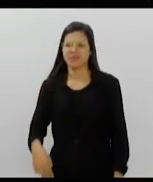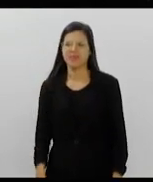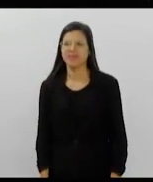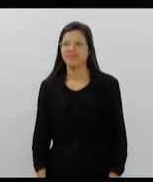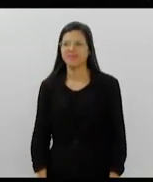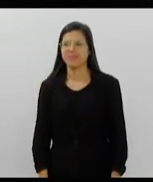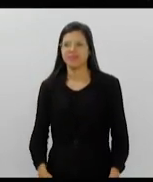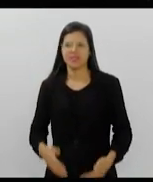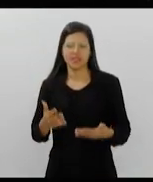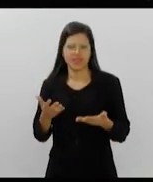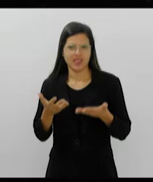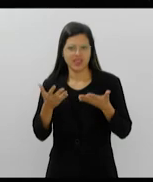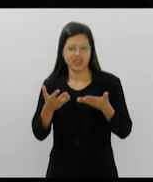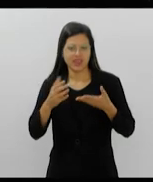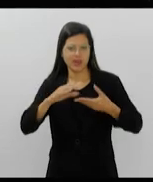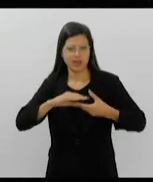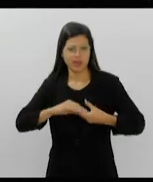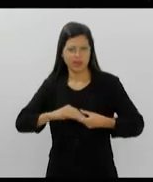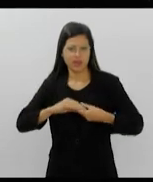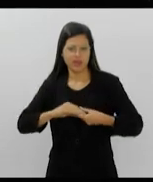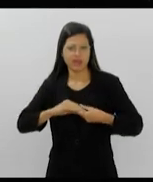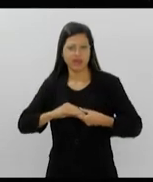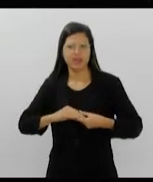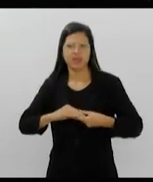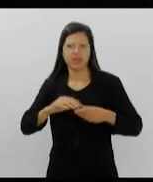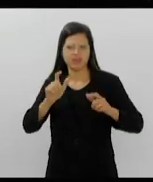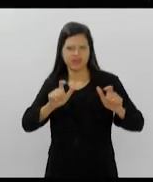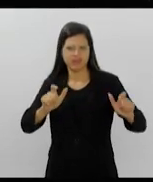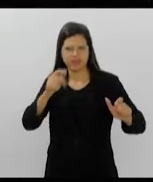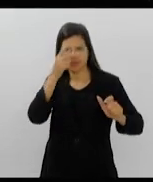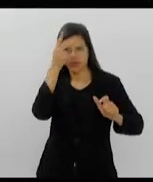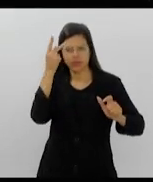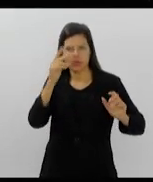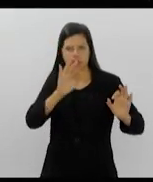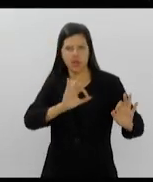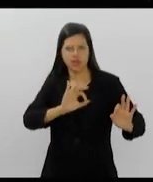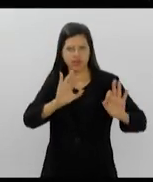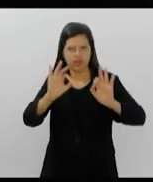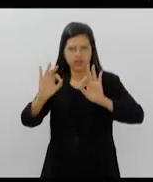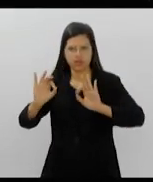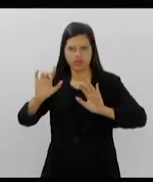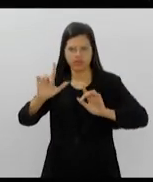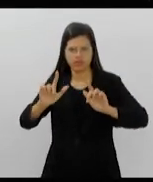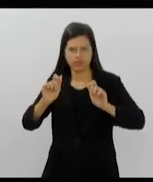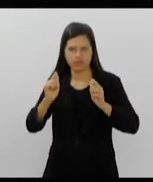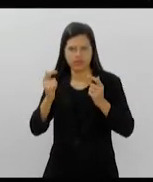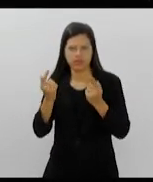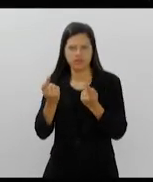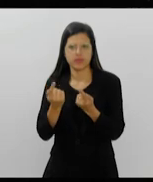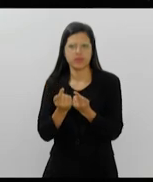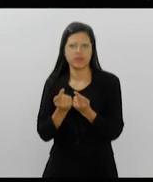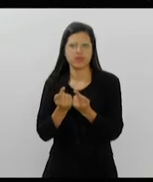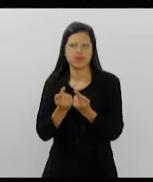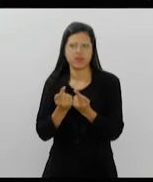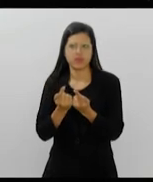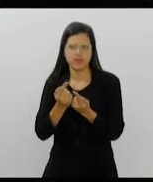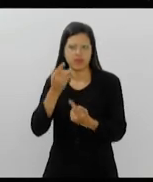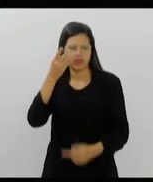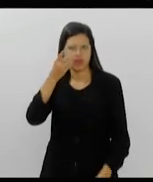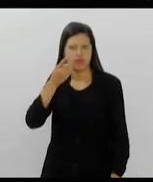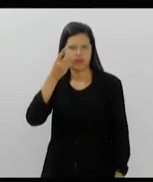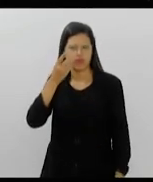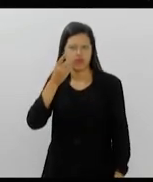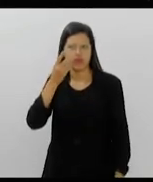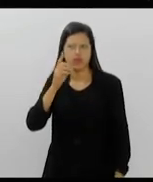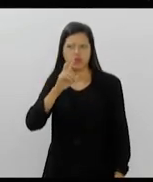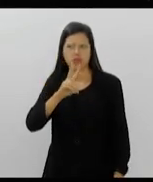Mas queria saudar as senhoras e senhores telespectadores da TV Alerja, deputado Valdeci,